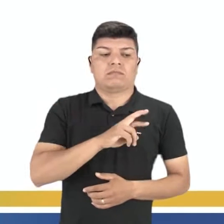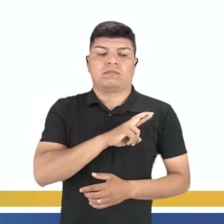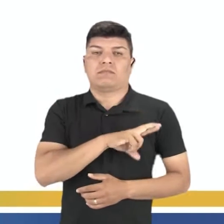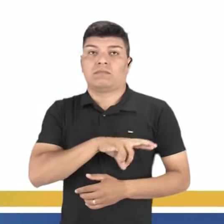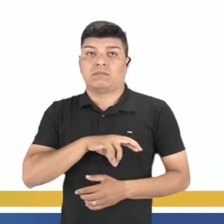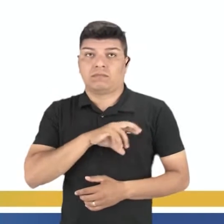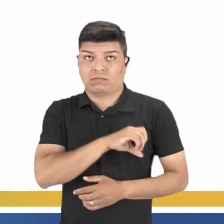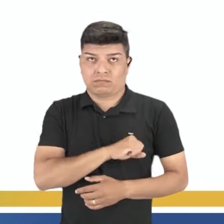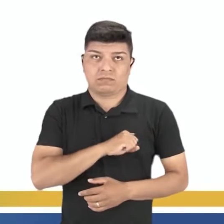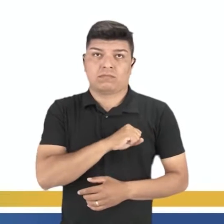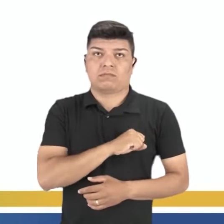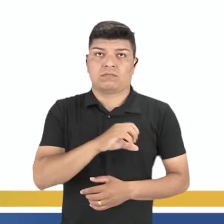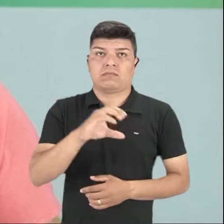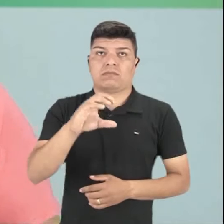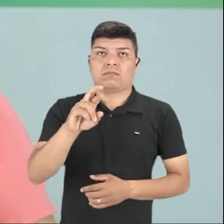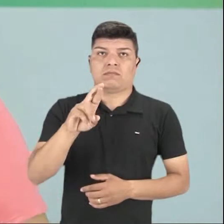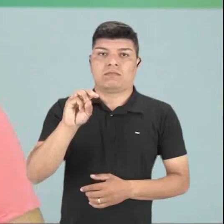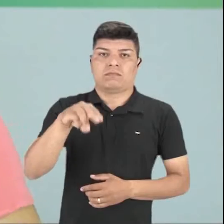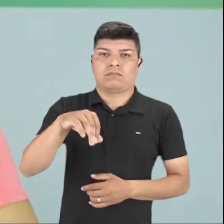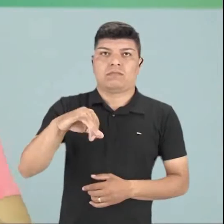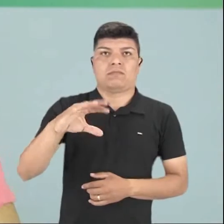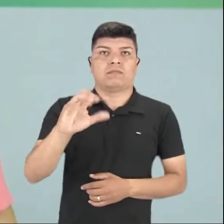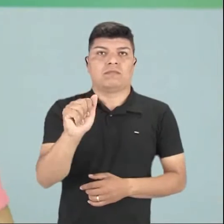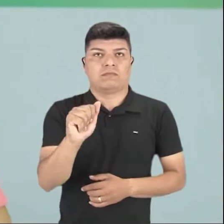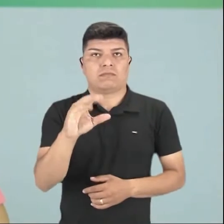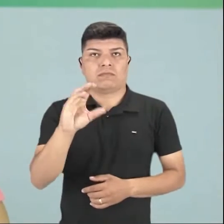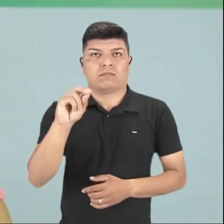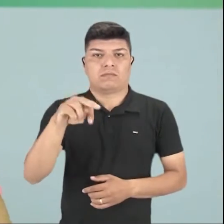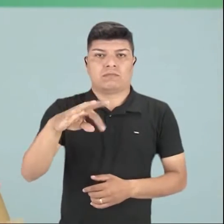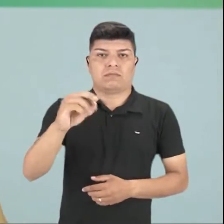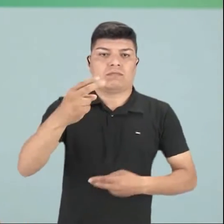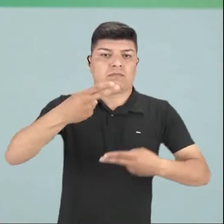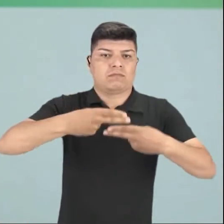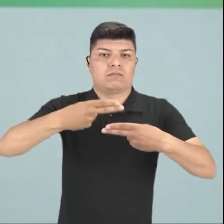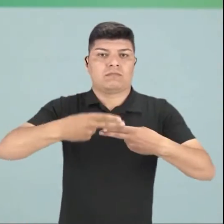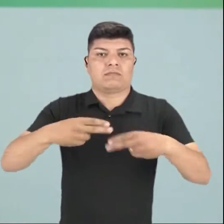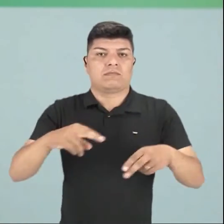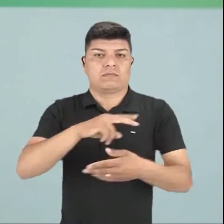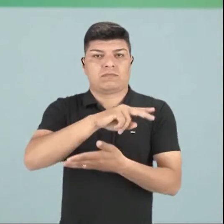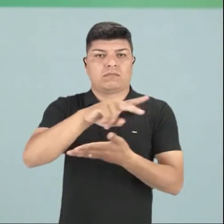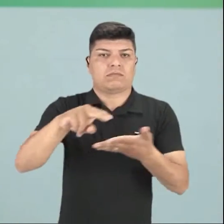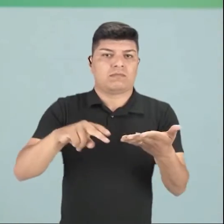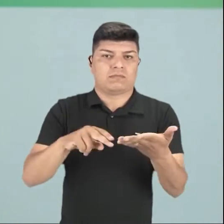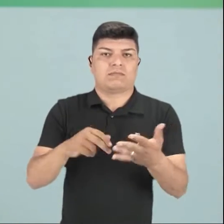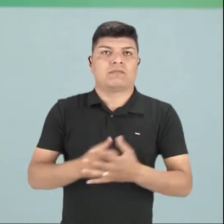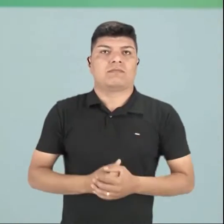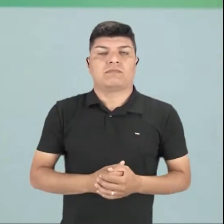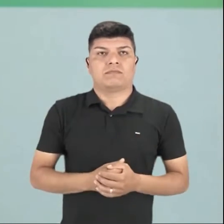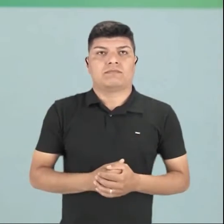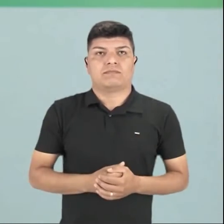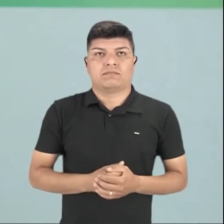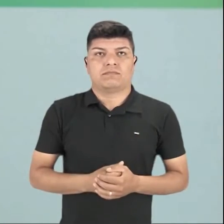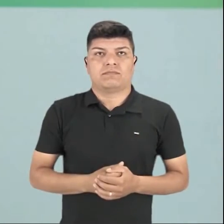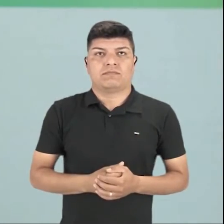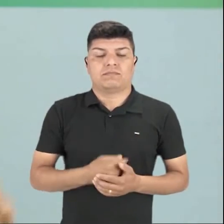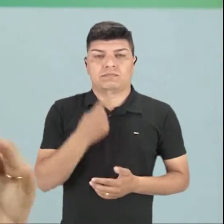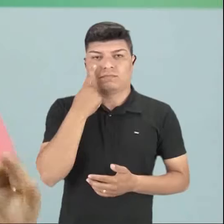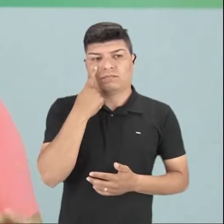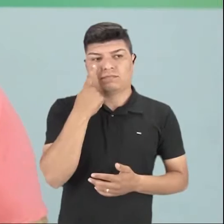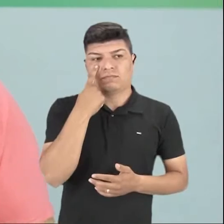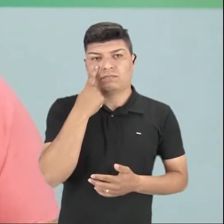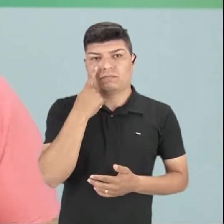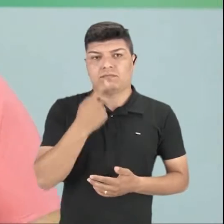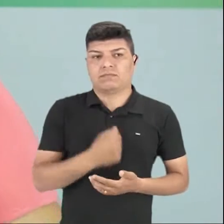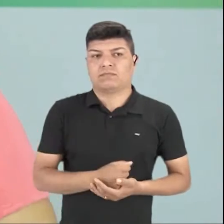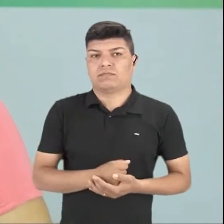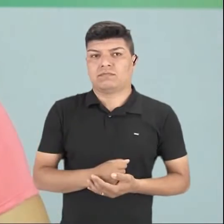a crônica, conto, novela, entre outros. Tá bom? Então, quando você vir por